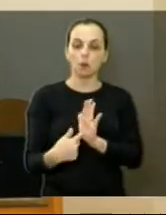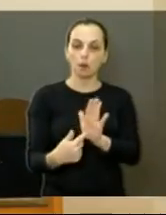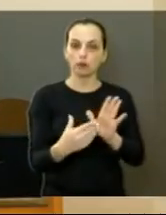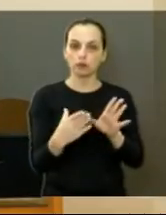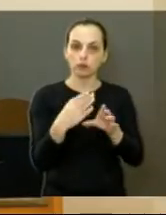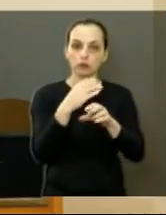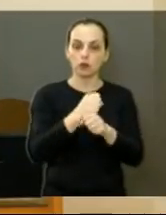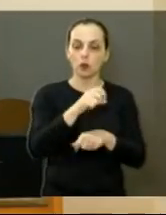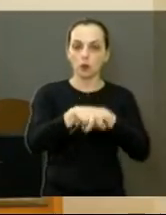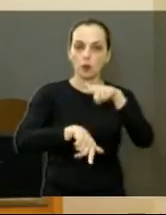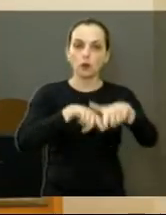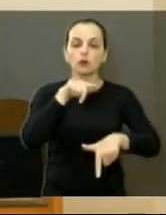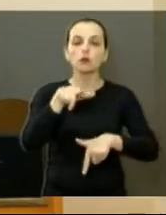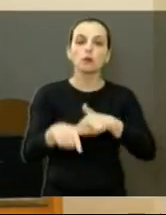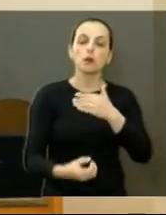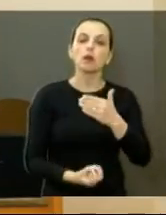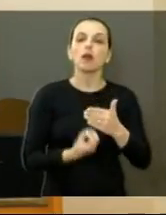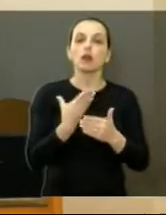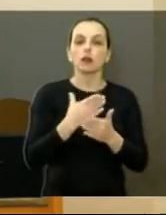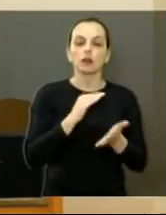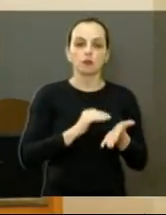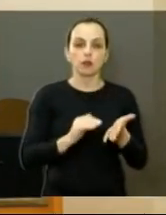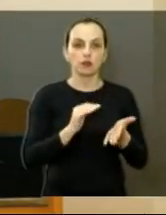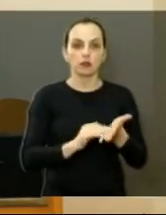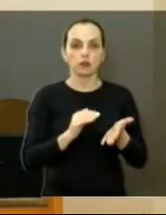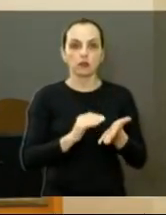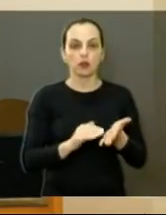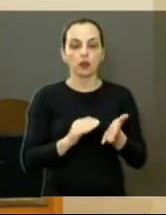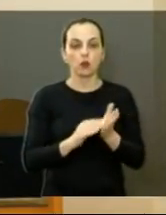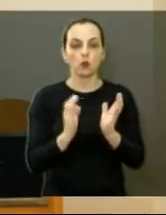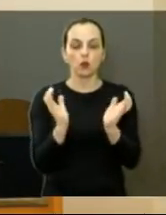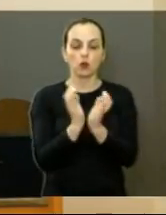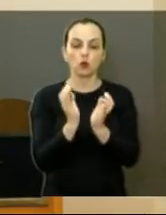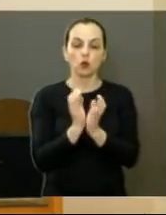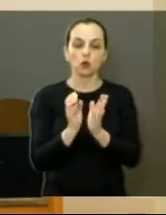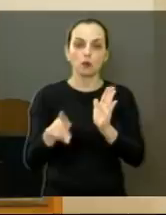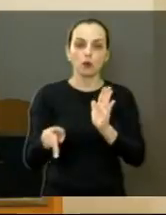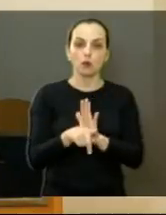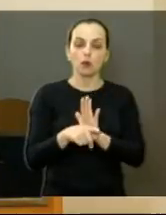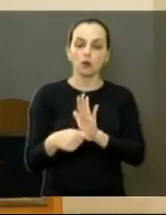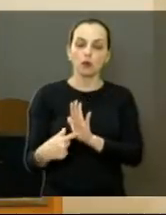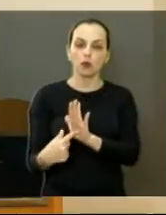trabalhos realizados pela secretaria e toda a sua equipe, e também